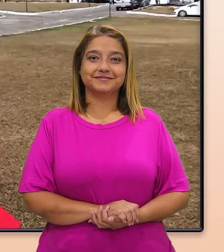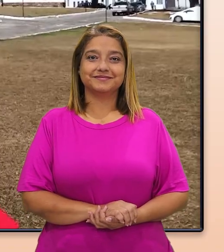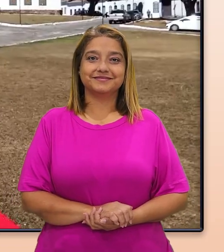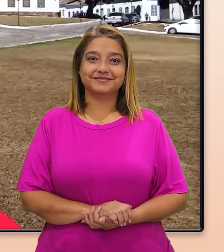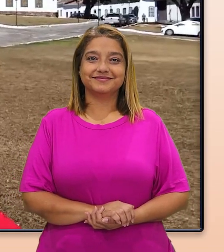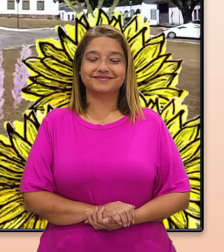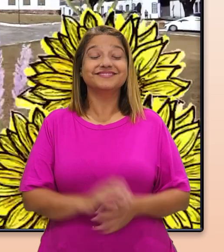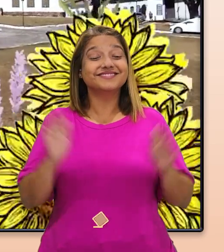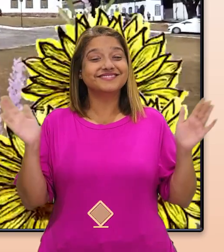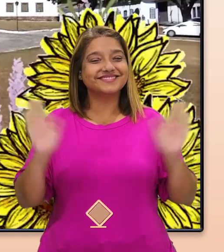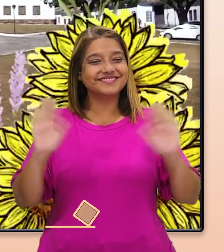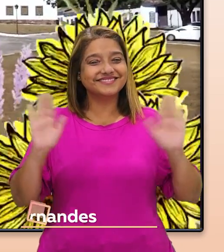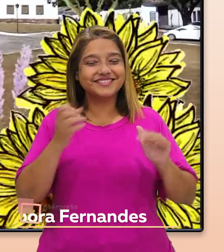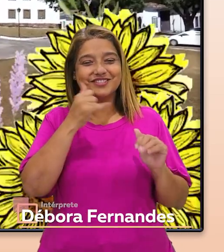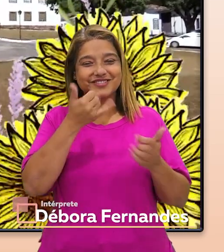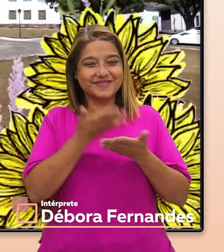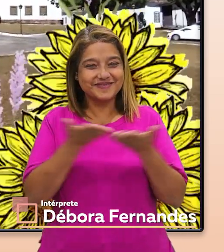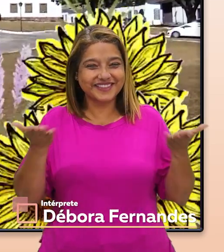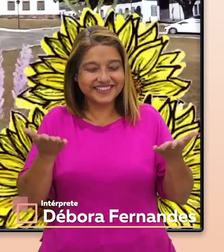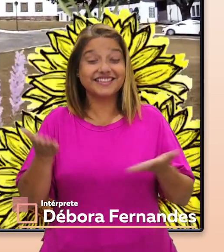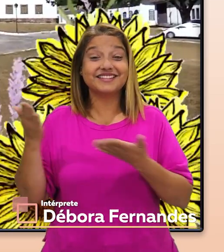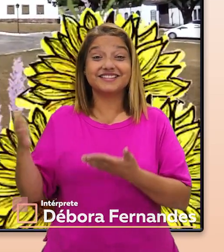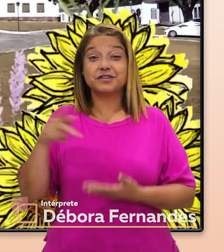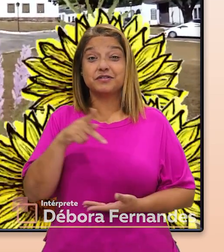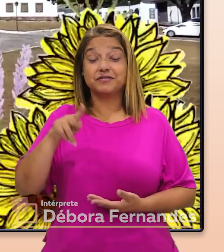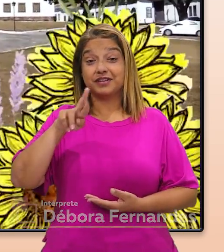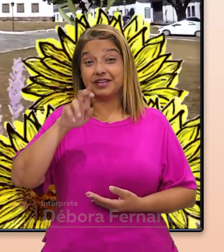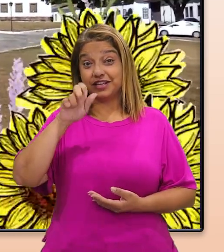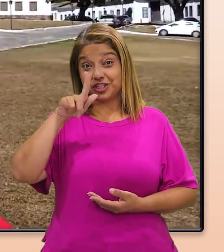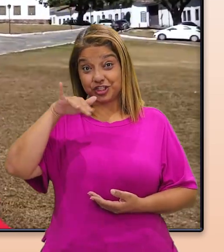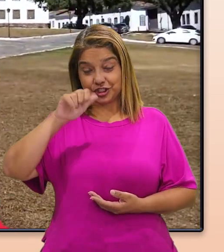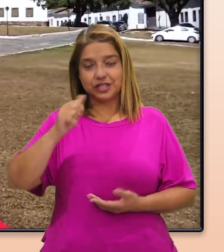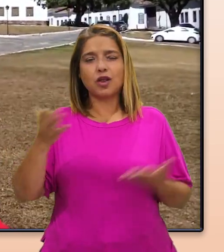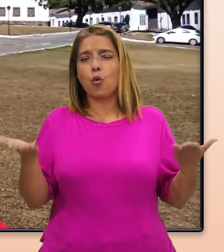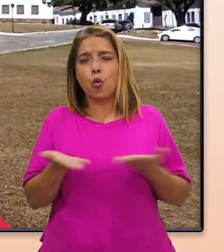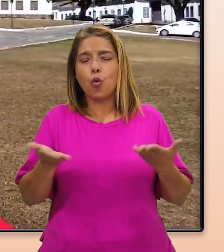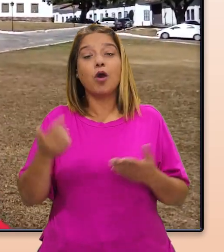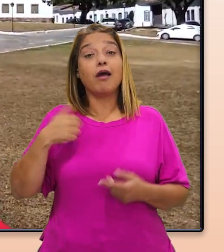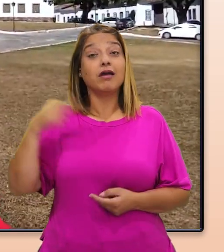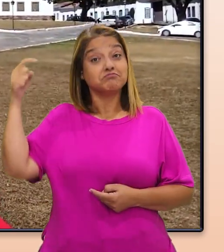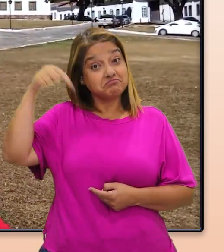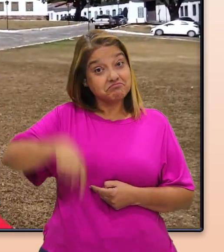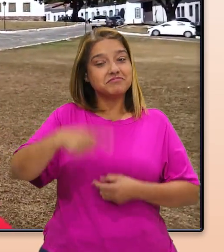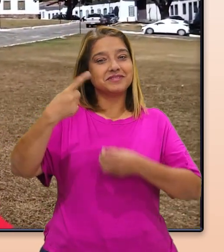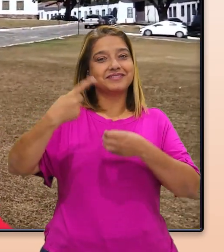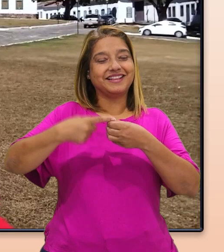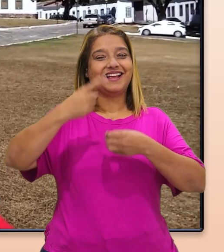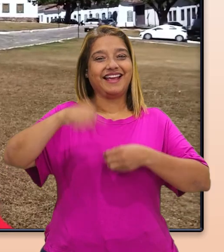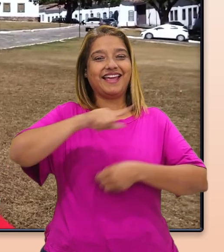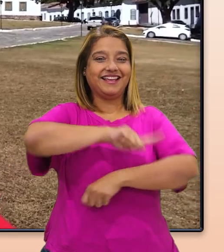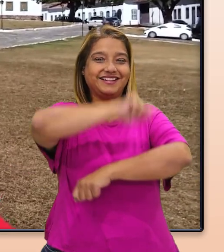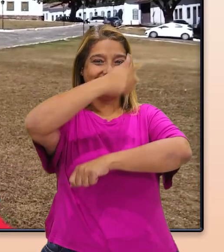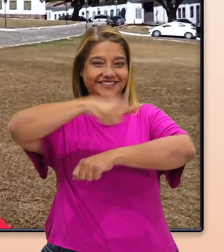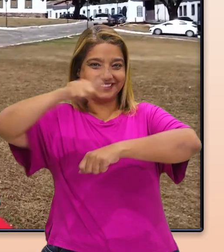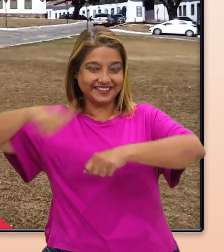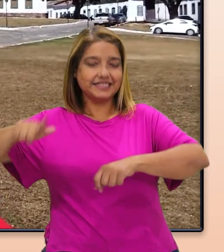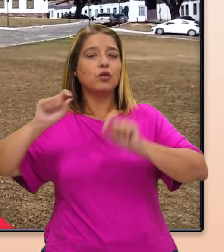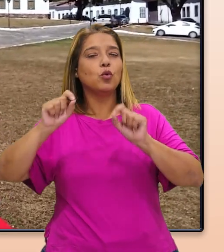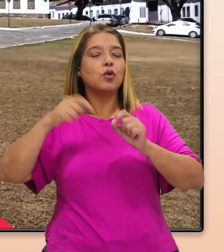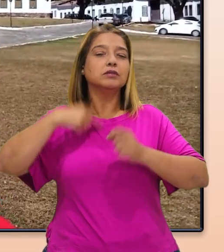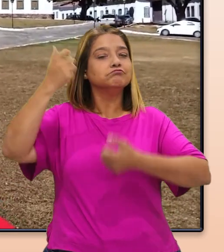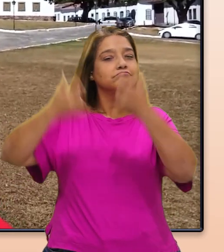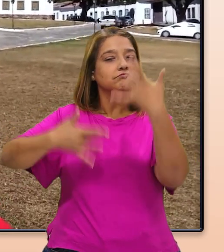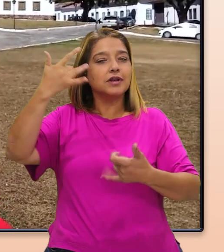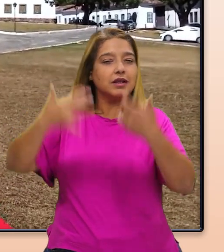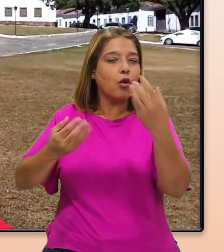Olá tudo bem com você Eu sou a professora Regina Cassia e hoje eu estou aqui na cidade de Goiás para trocar uma ideia